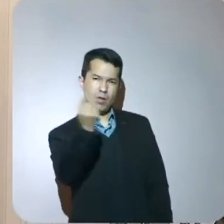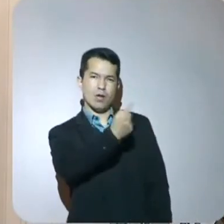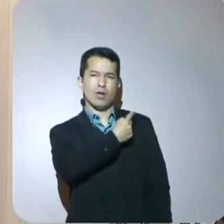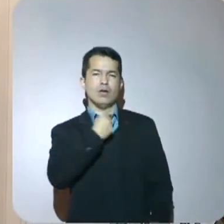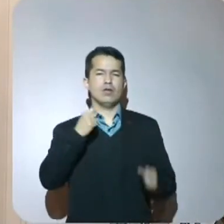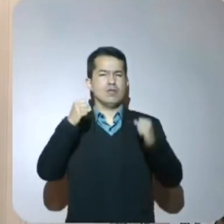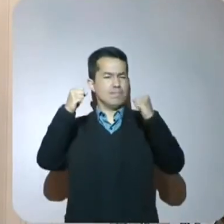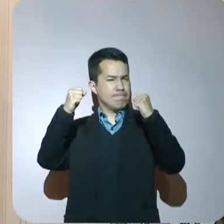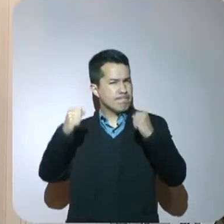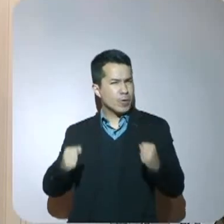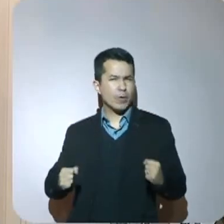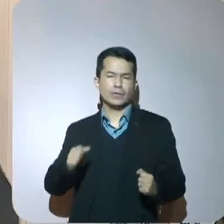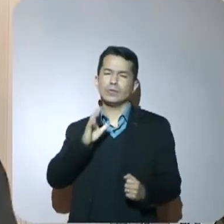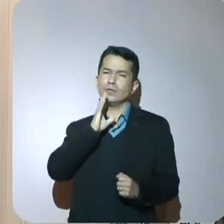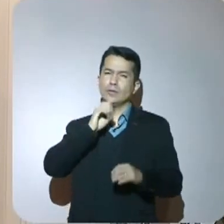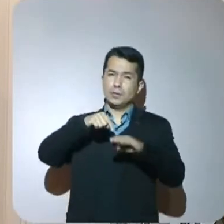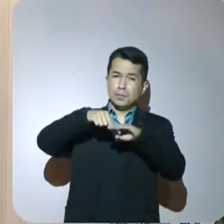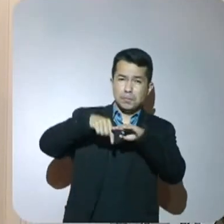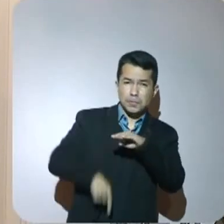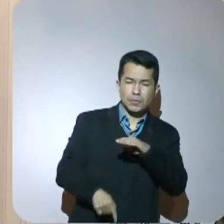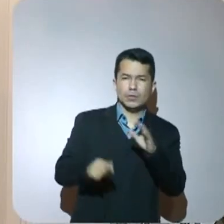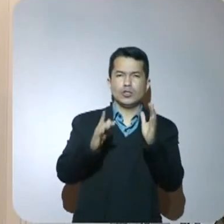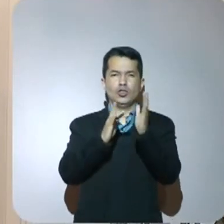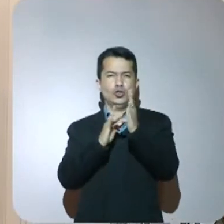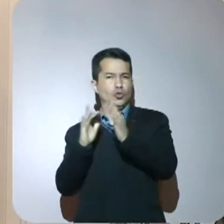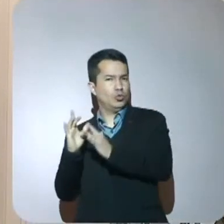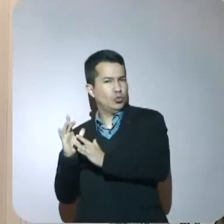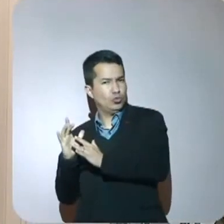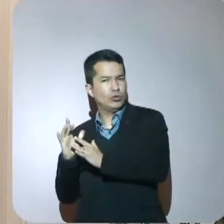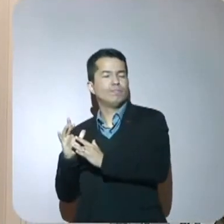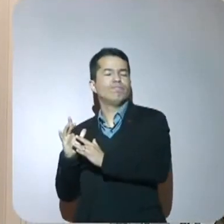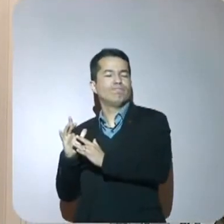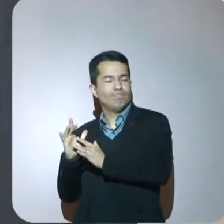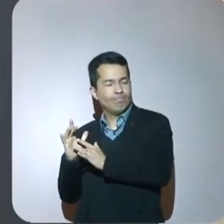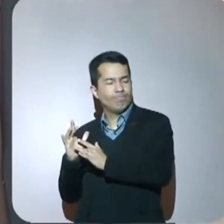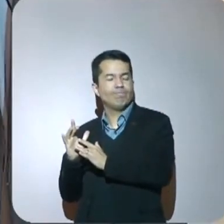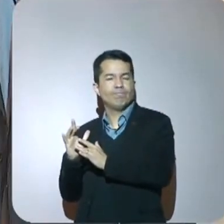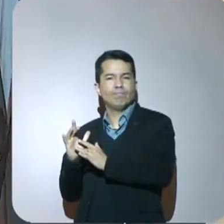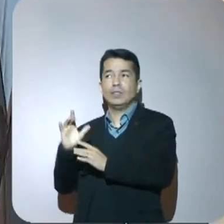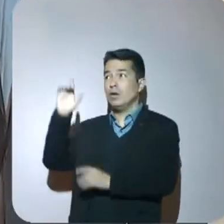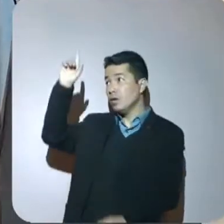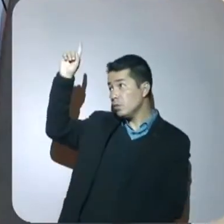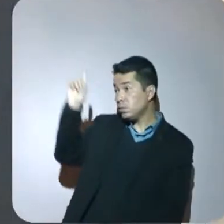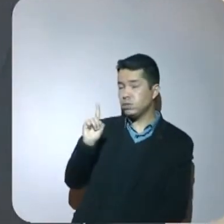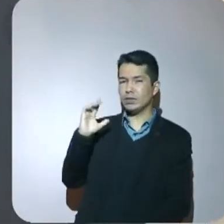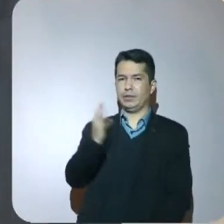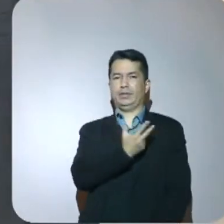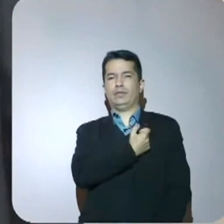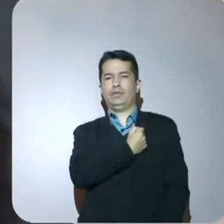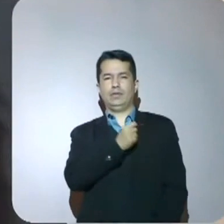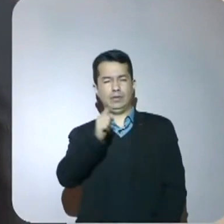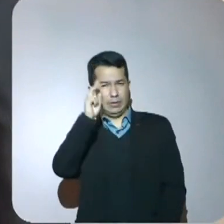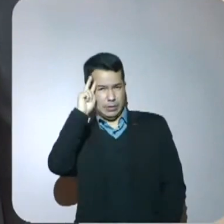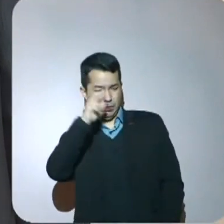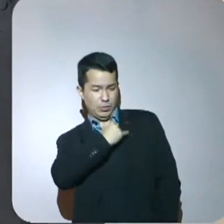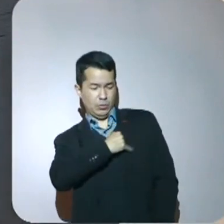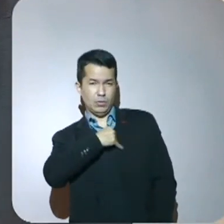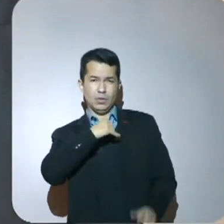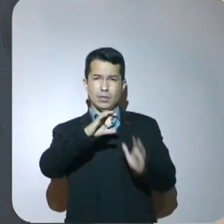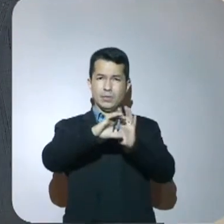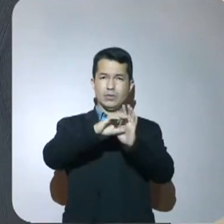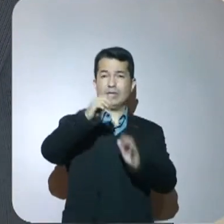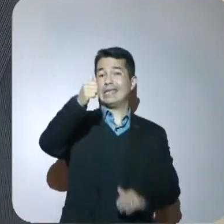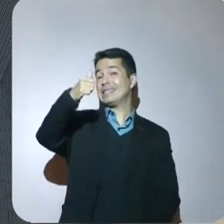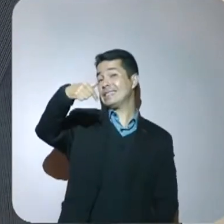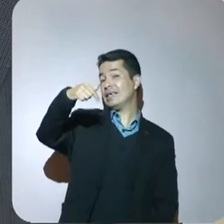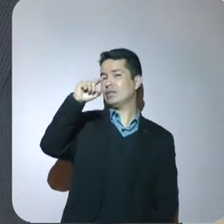foi enviado para nós. João 17, verso 21 diz assim: e peço que todos sejam um, e assim